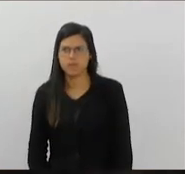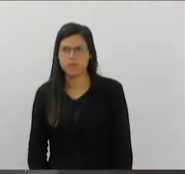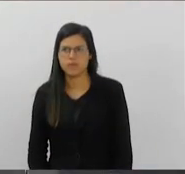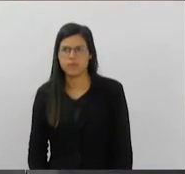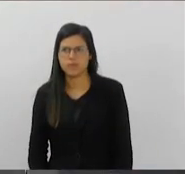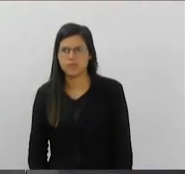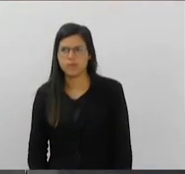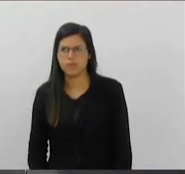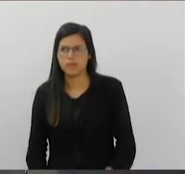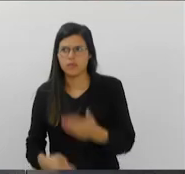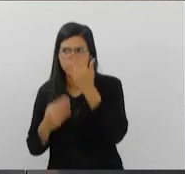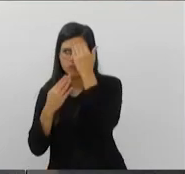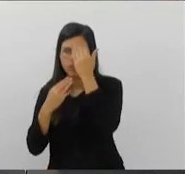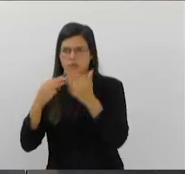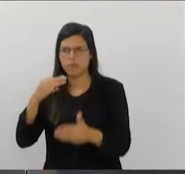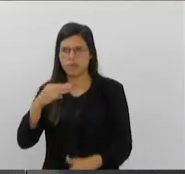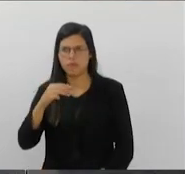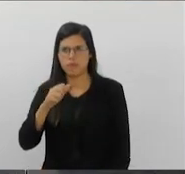Obrigado, Mari.